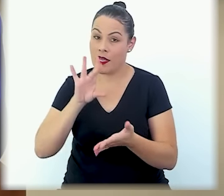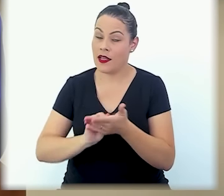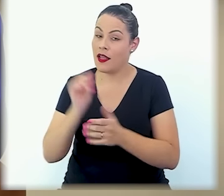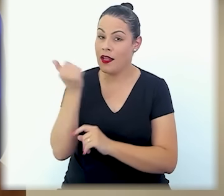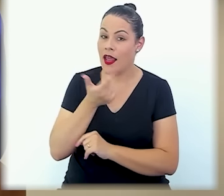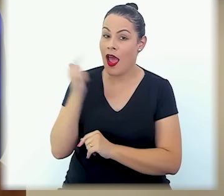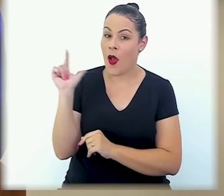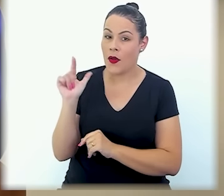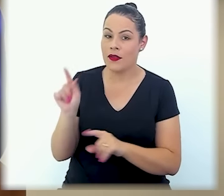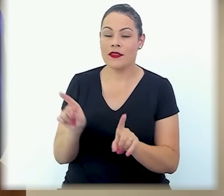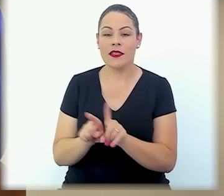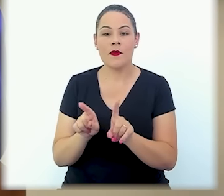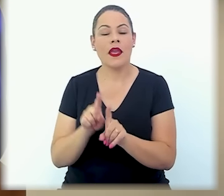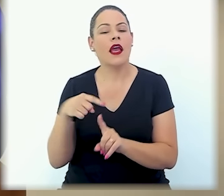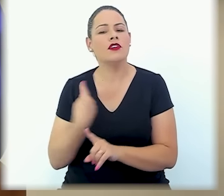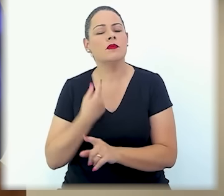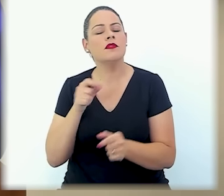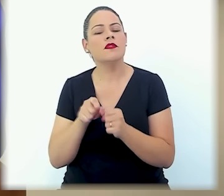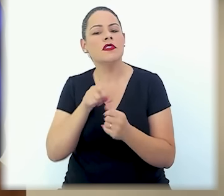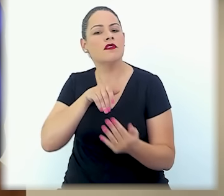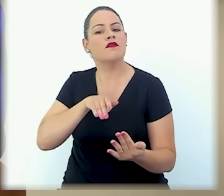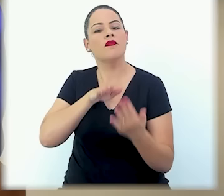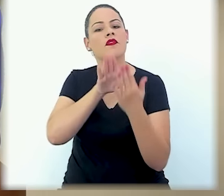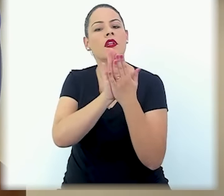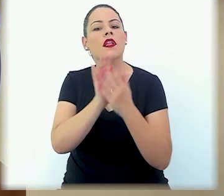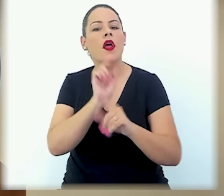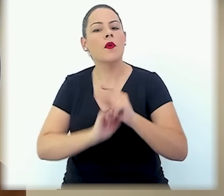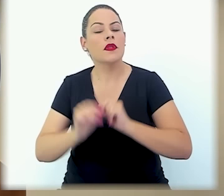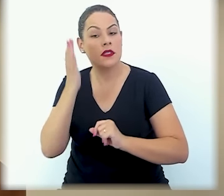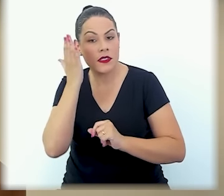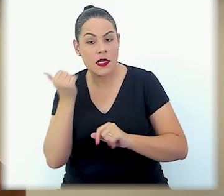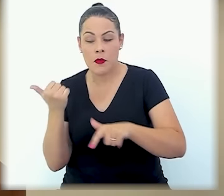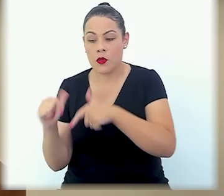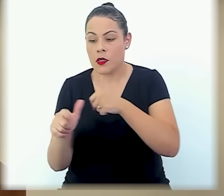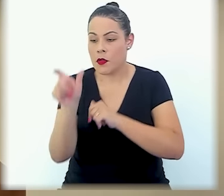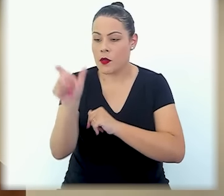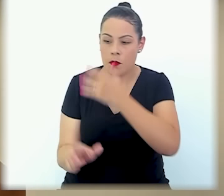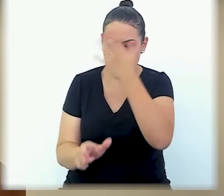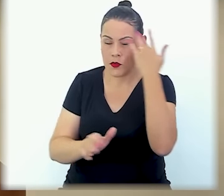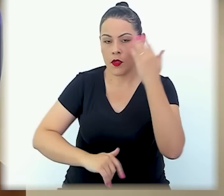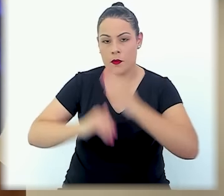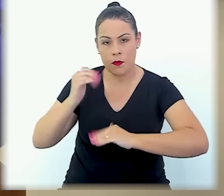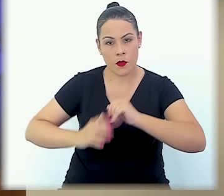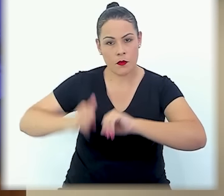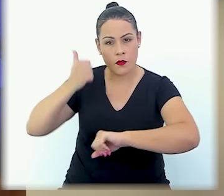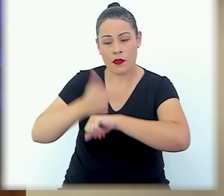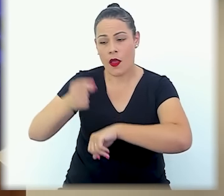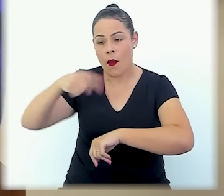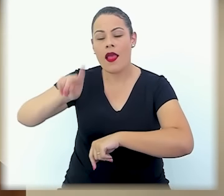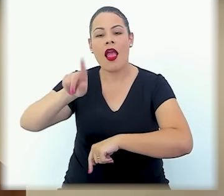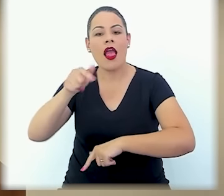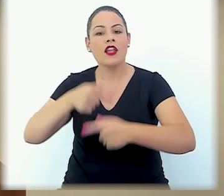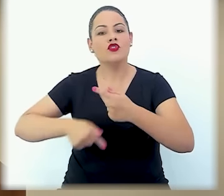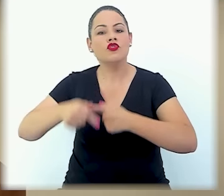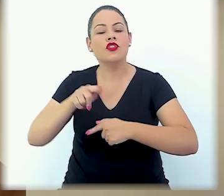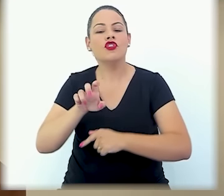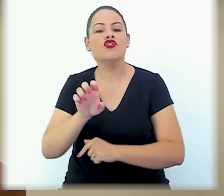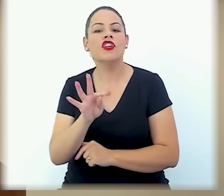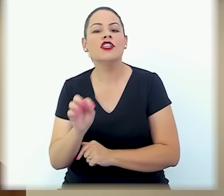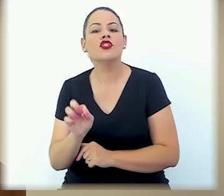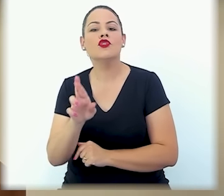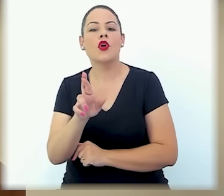a realidade, né? Nós precisamos encarar, né, ao trabalho dos catadores como verdadeiros gestores, né,